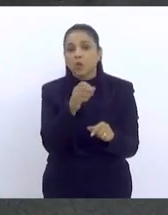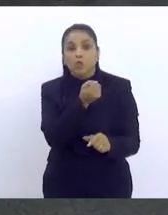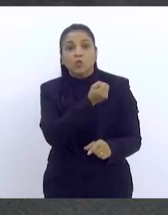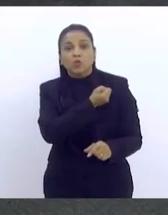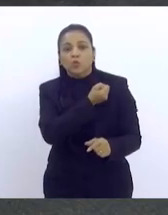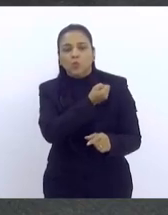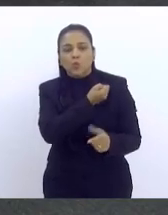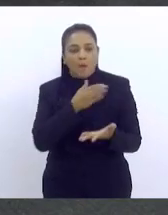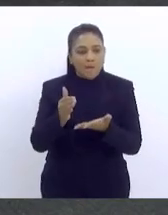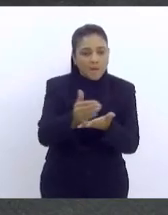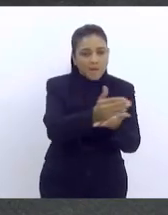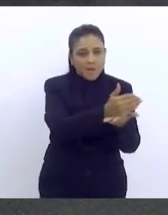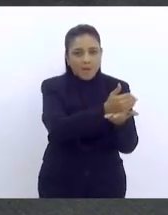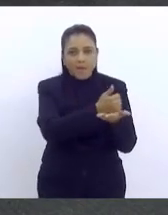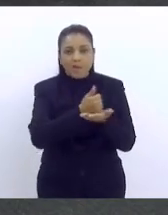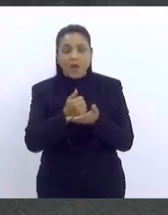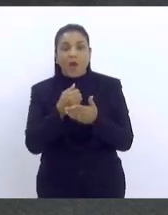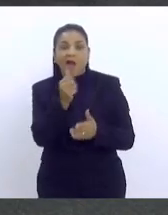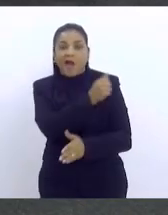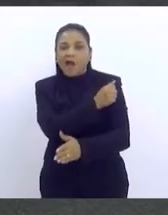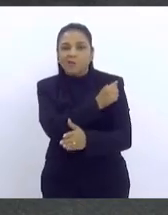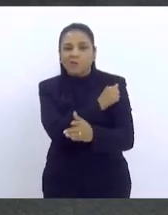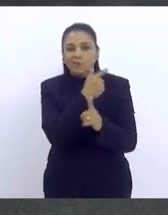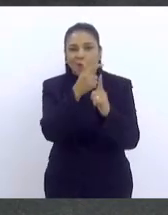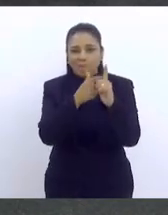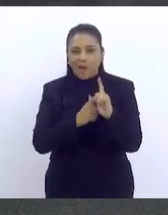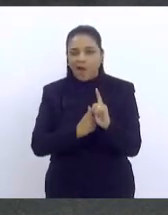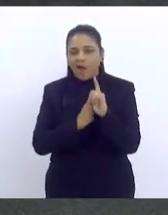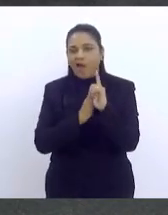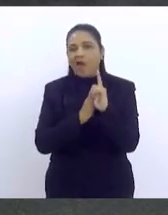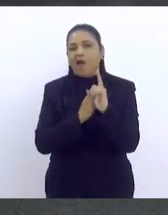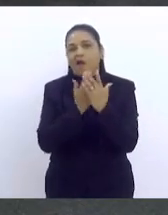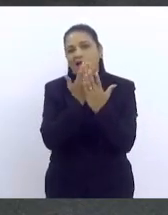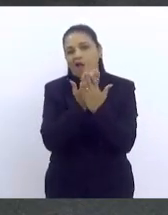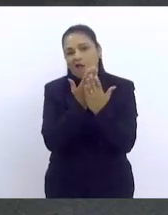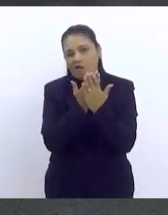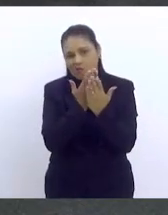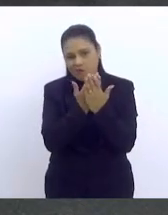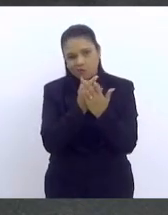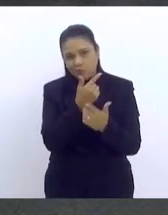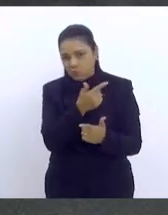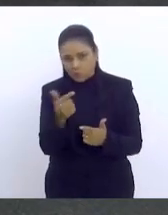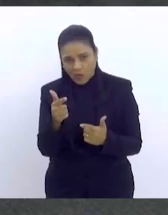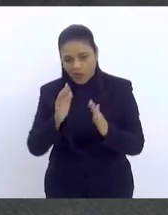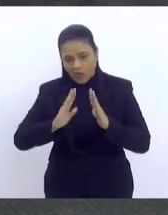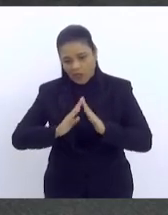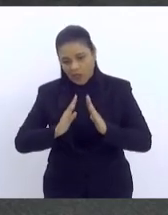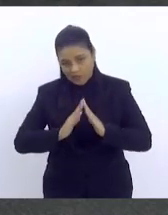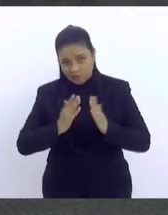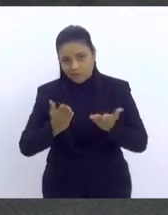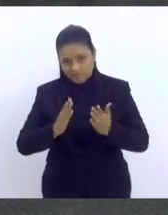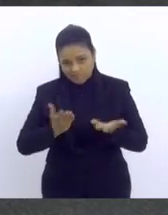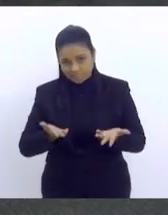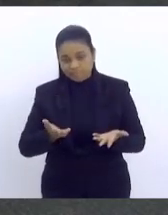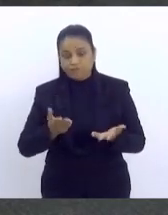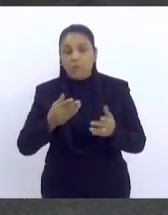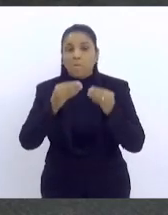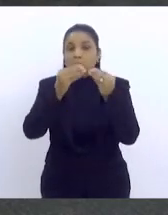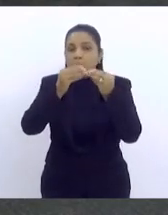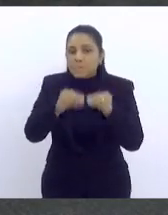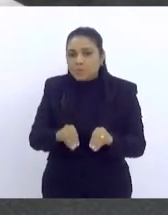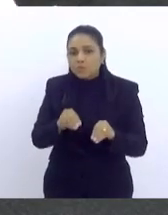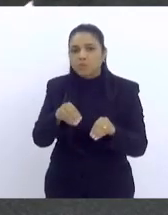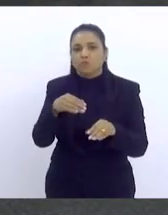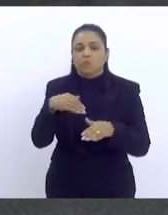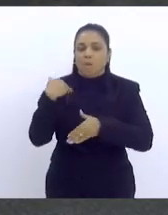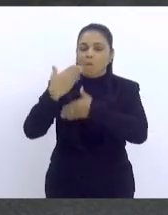horrível de alunos que ficam sem aula e a gente sabe que as interrupções dessas aulas prejudicam muito